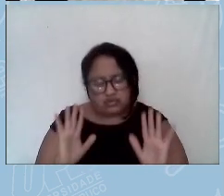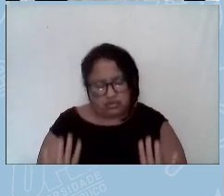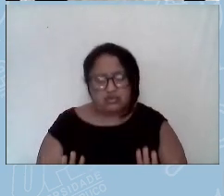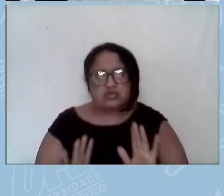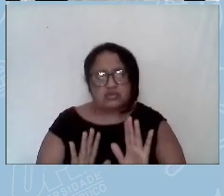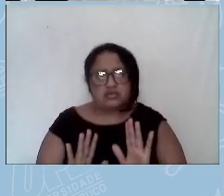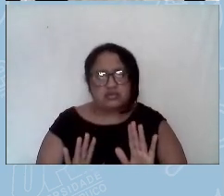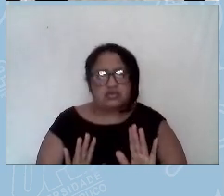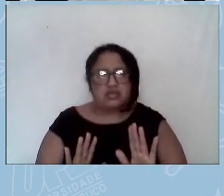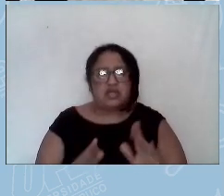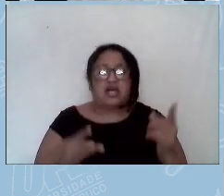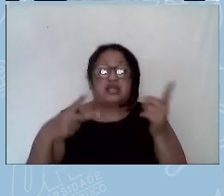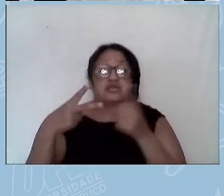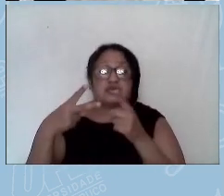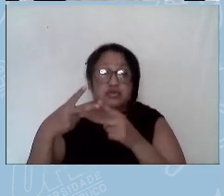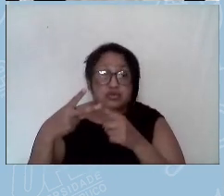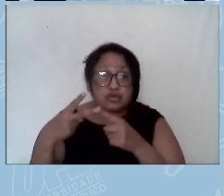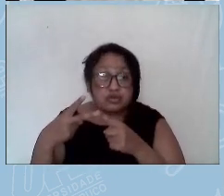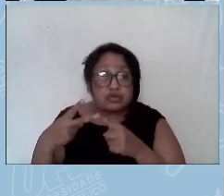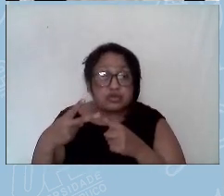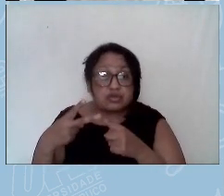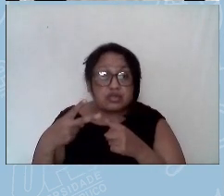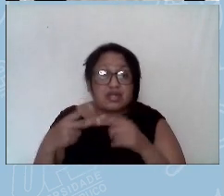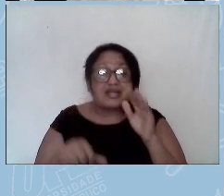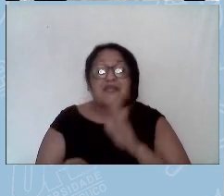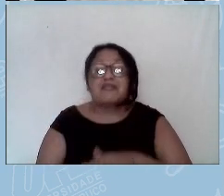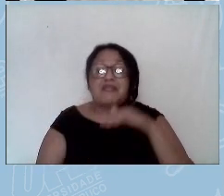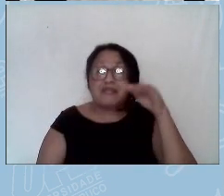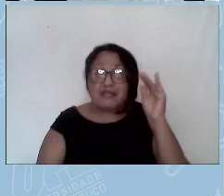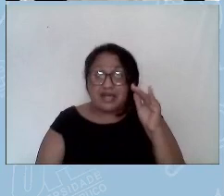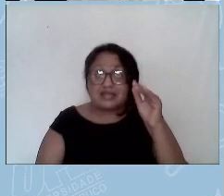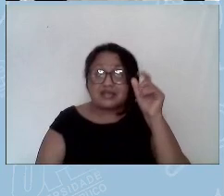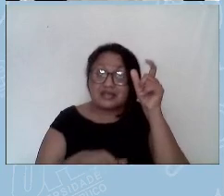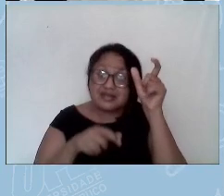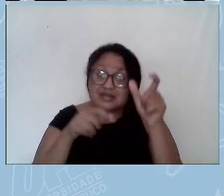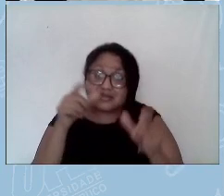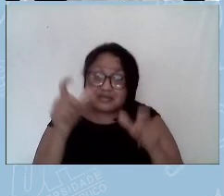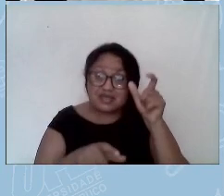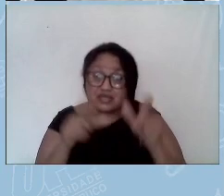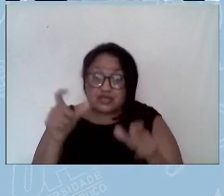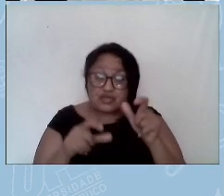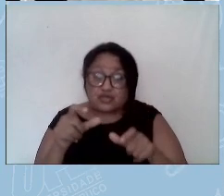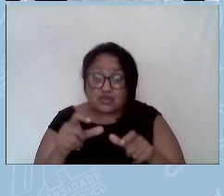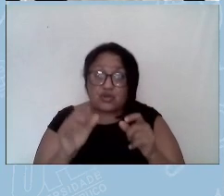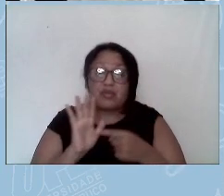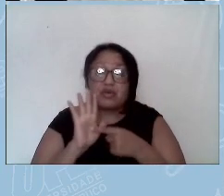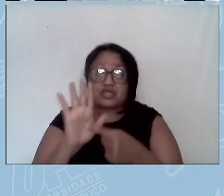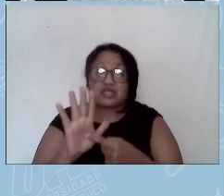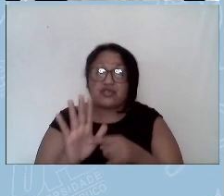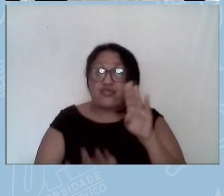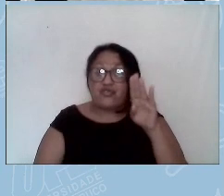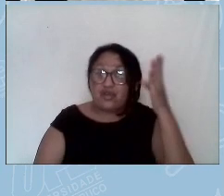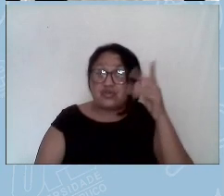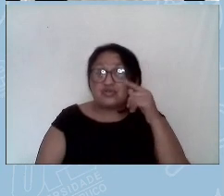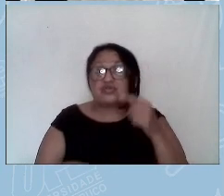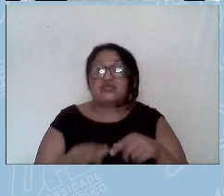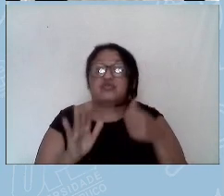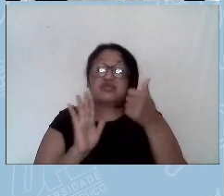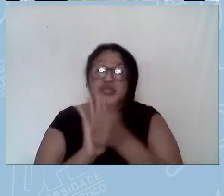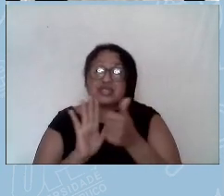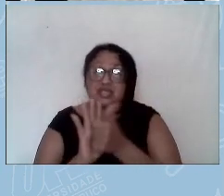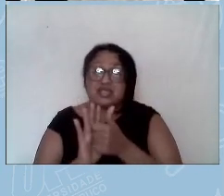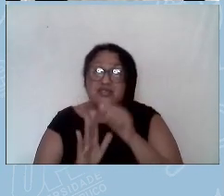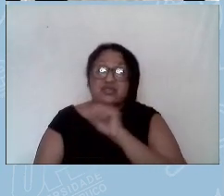a afirmação 2 há mais indivíduos apresentando falso positivo do que indivíduos apresentando falso